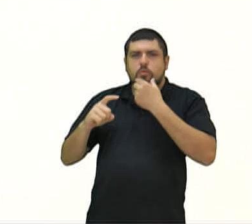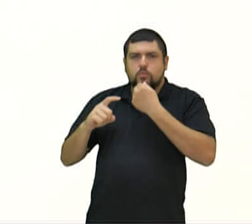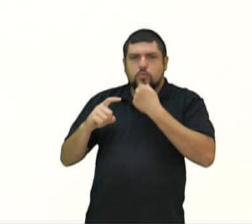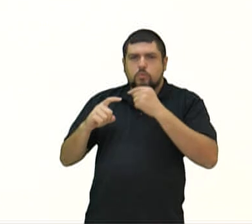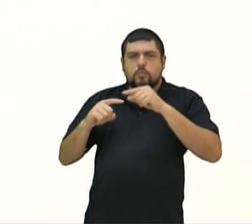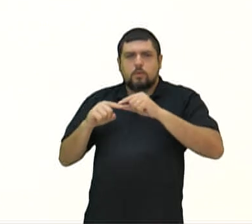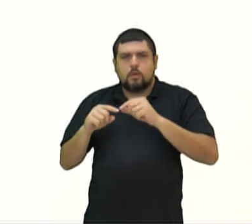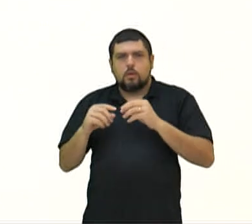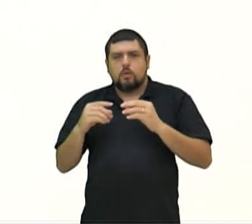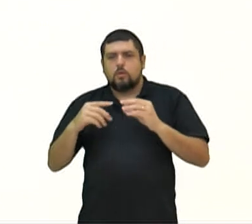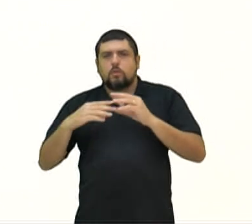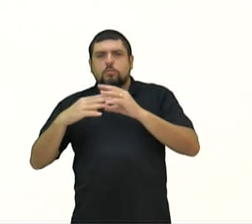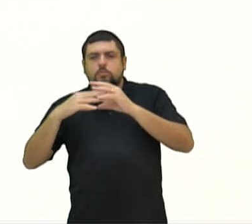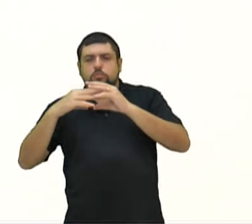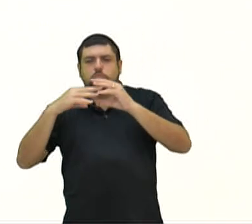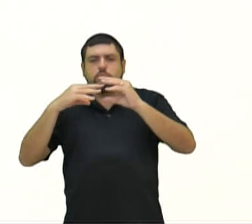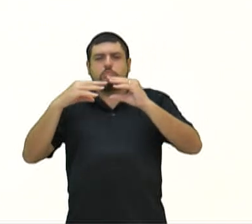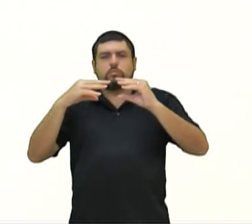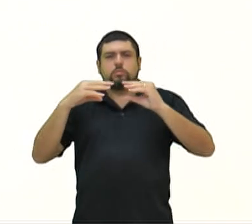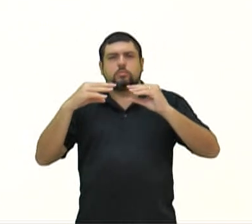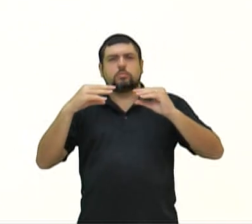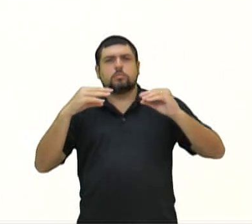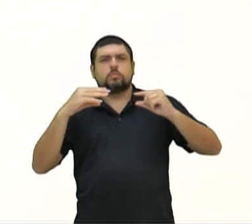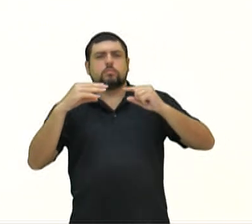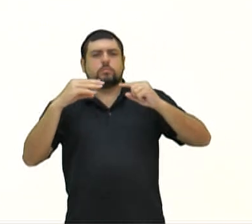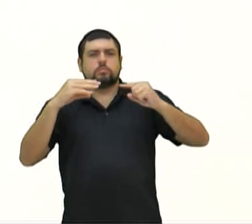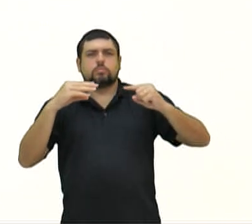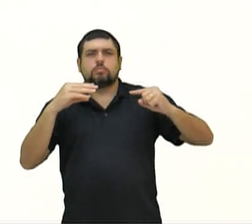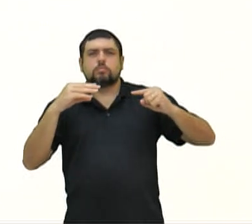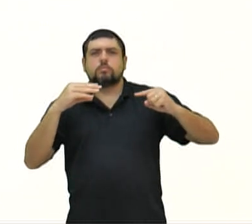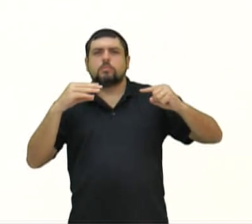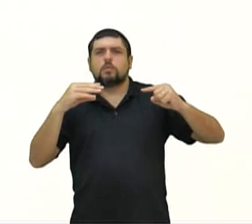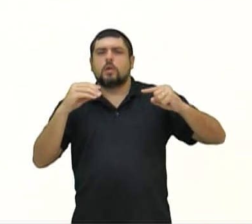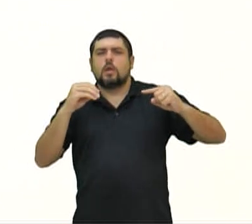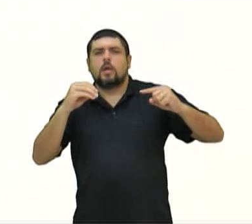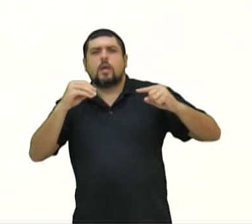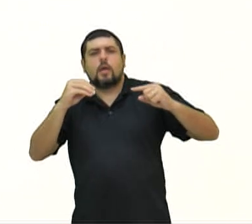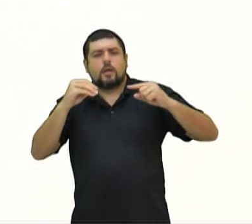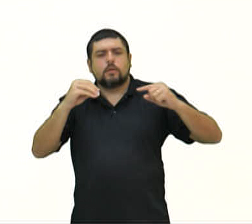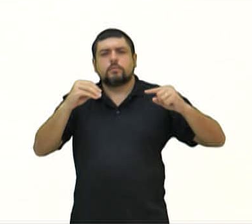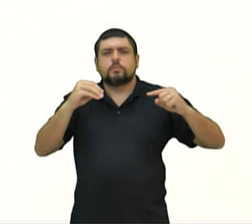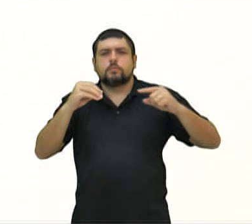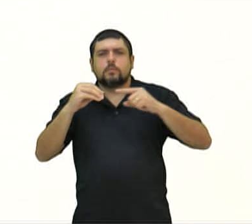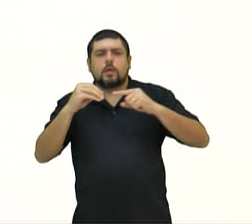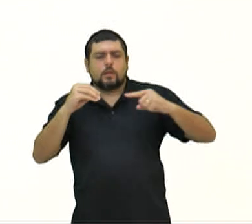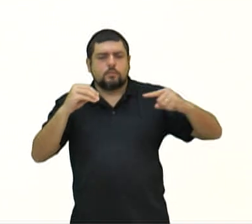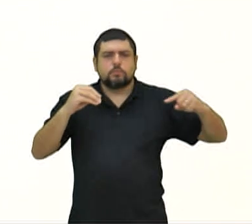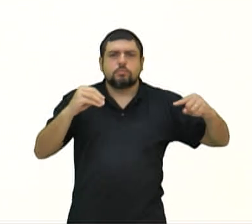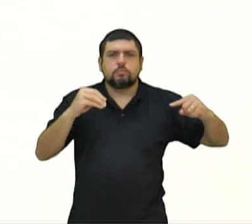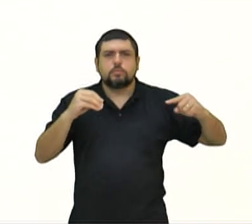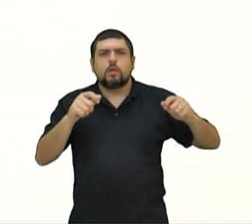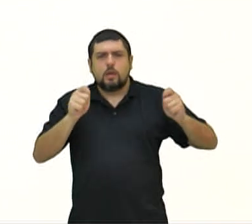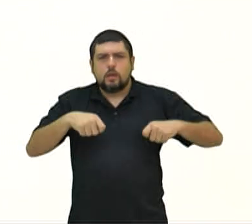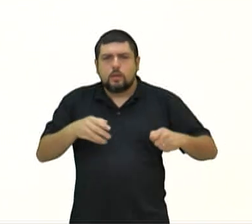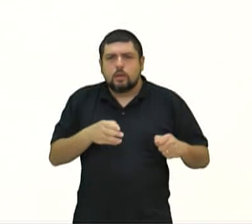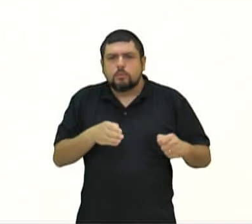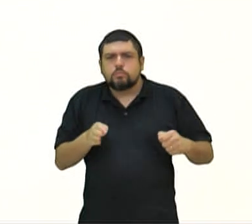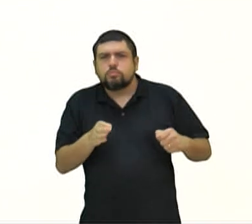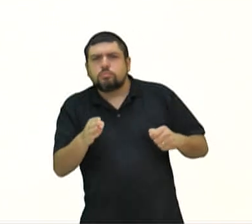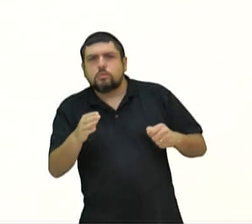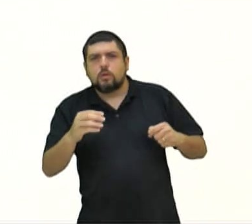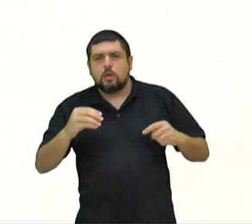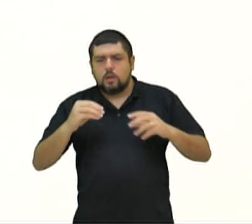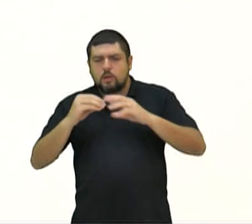de especialização. Nesse caso, ele adquire uma estrutura celular que lhe permite ganhar mobilidade.